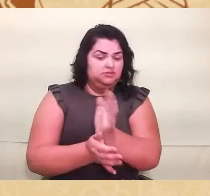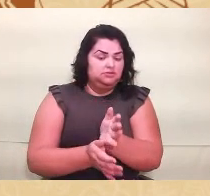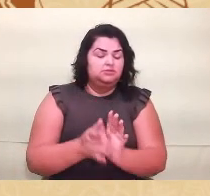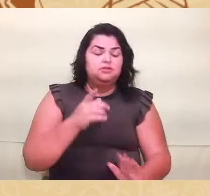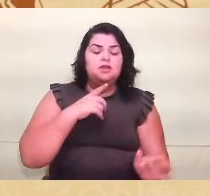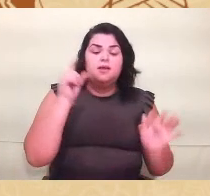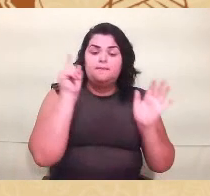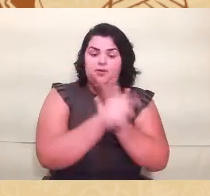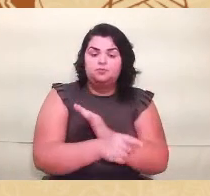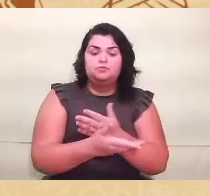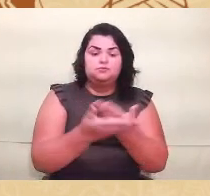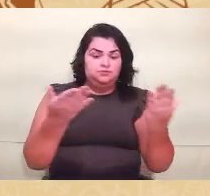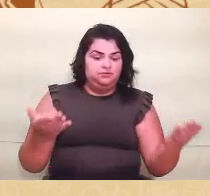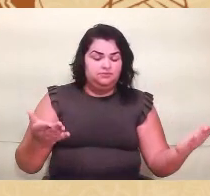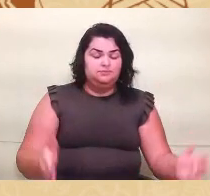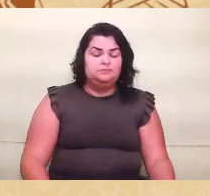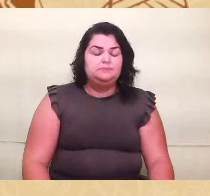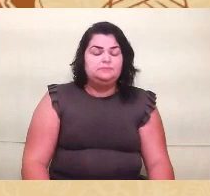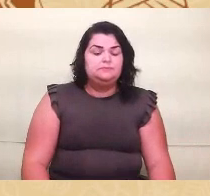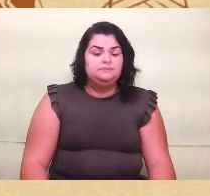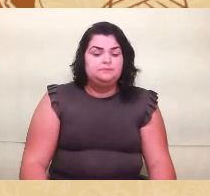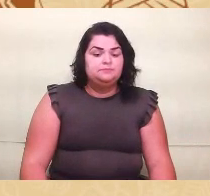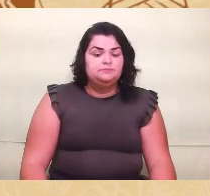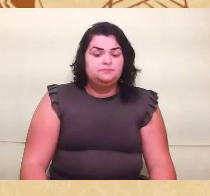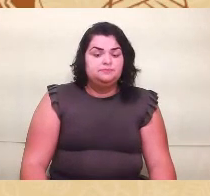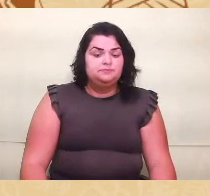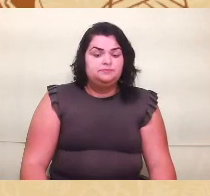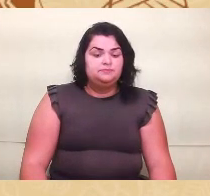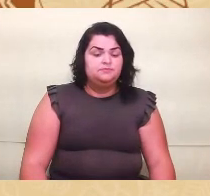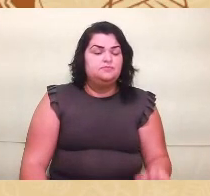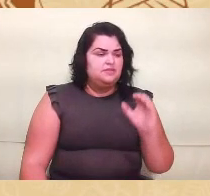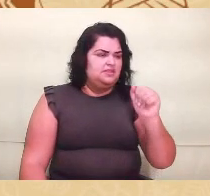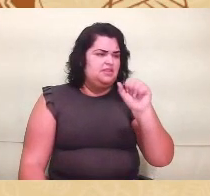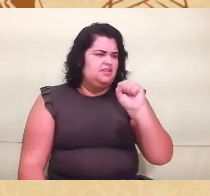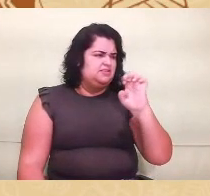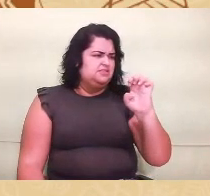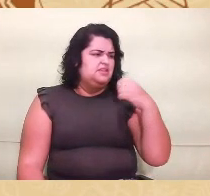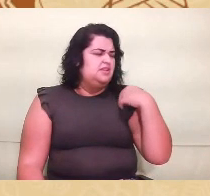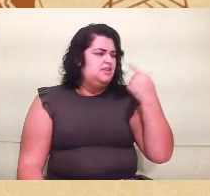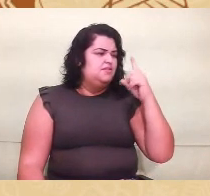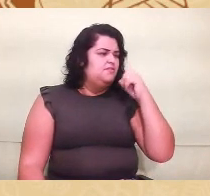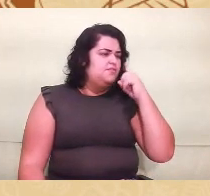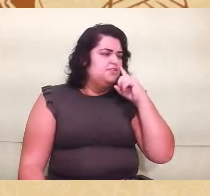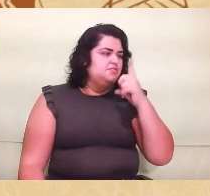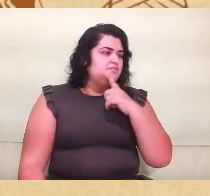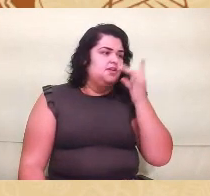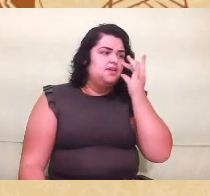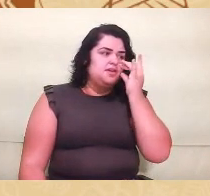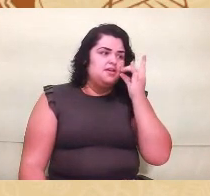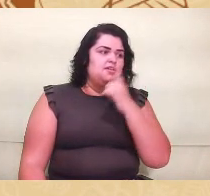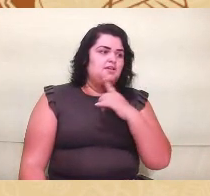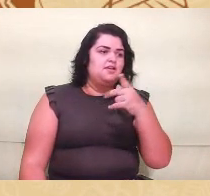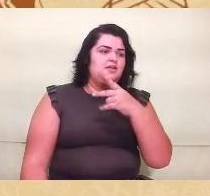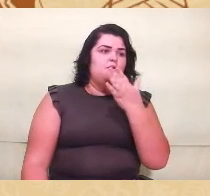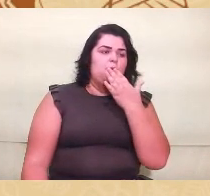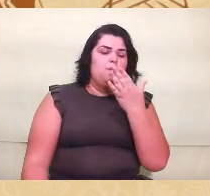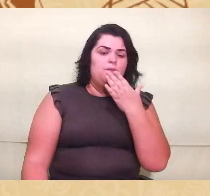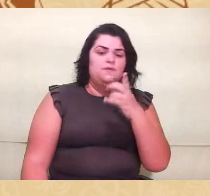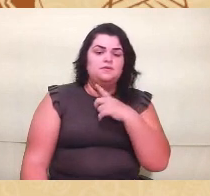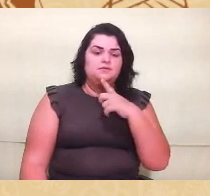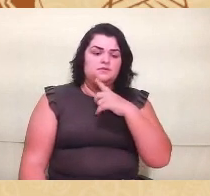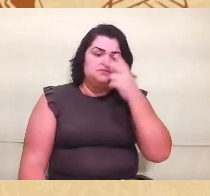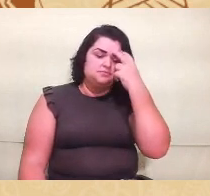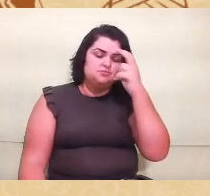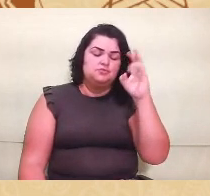pergunta, porque me perguntam sempre. Muita gente pergunta, Cazé, eu não vejo a presença indígena na formação da cultura brasileira, da